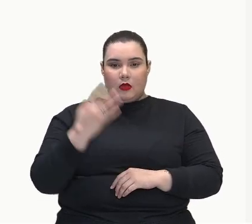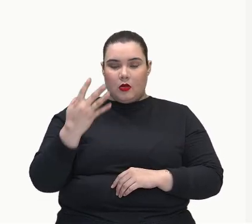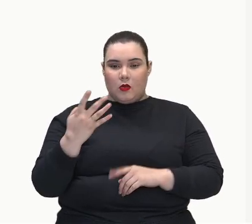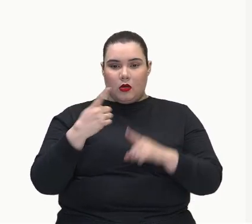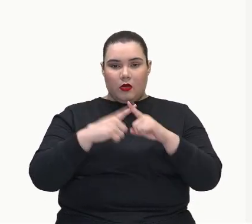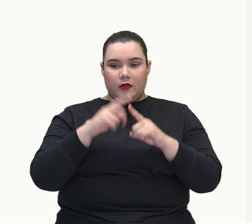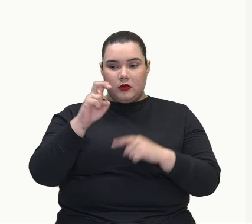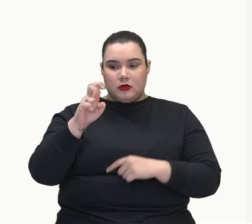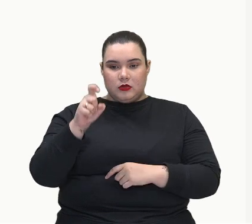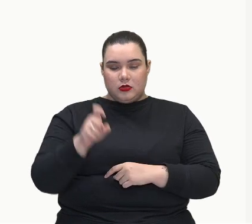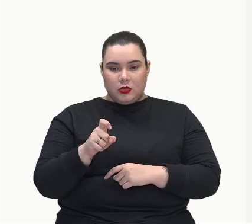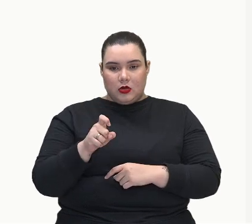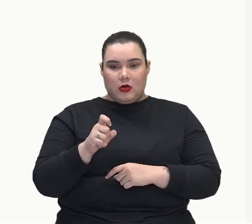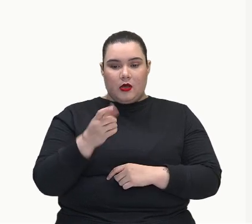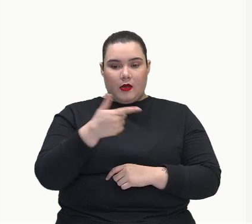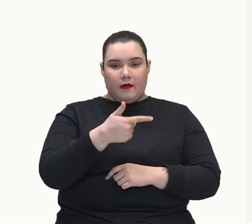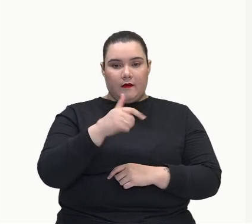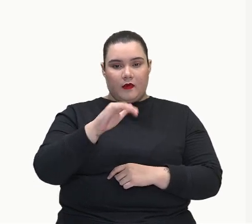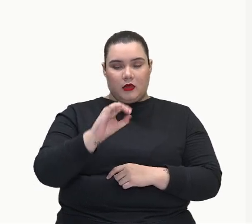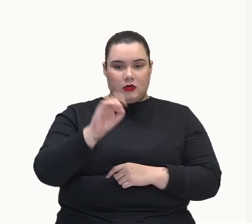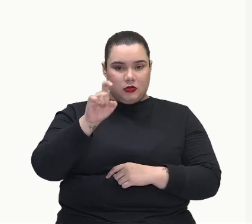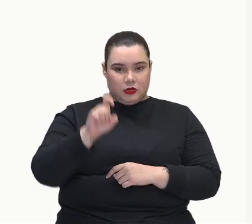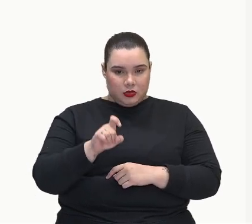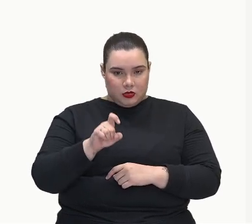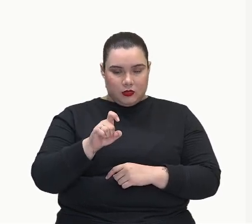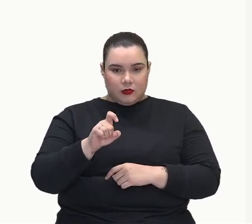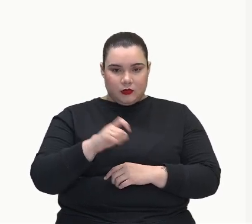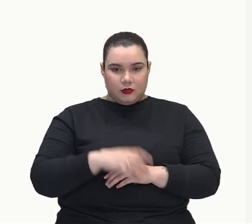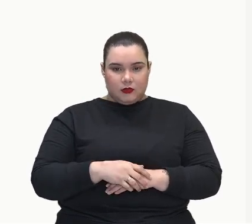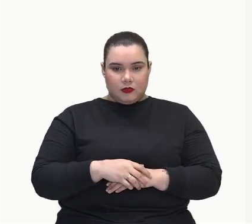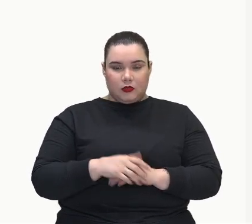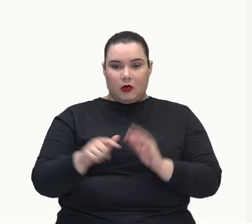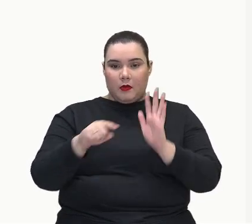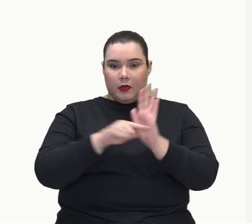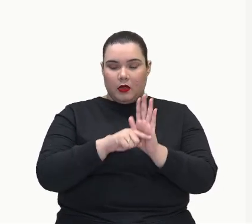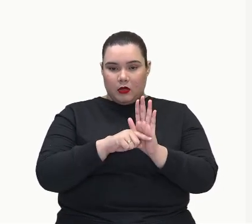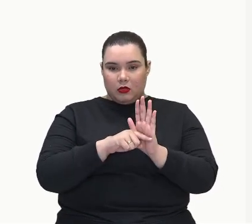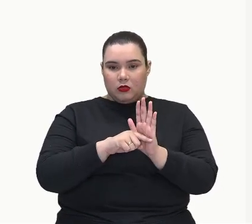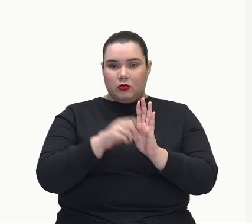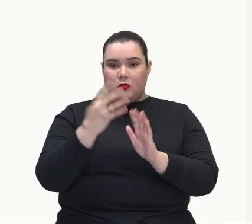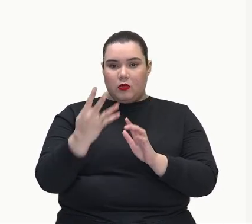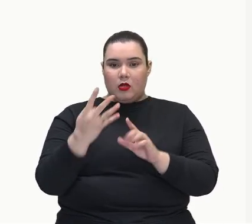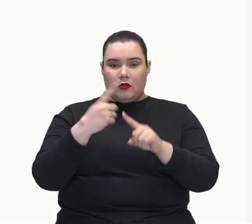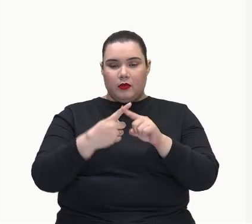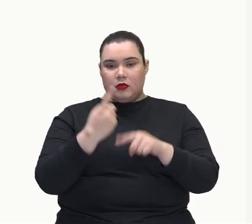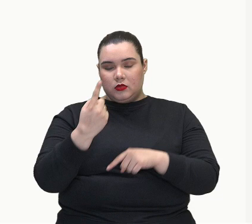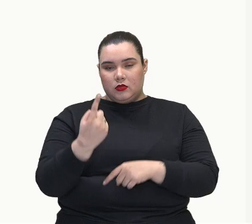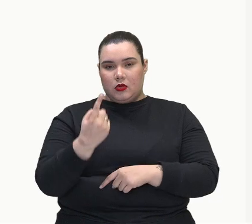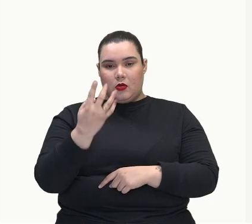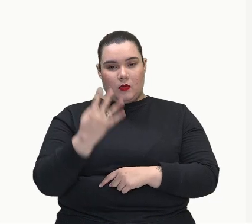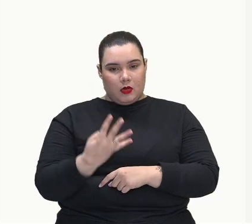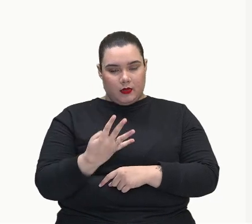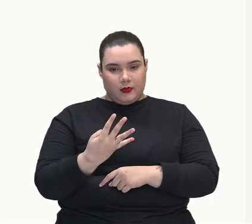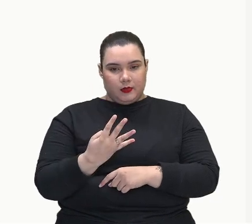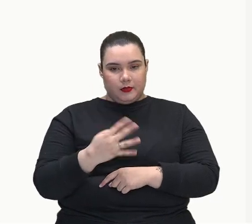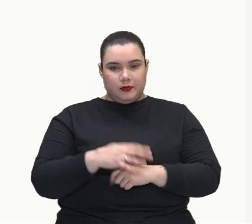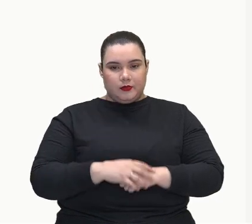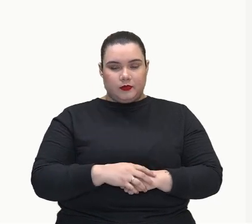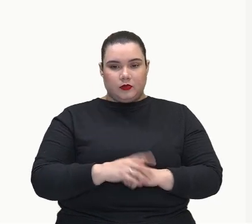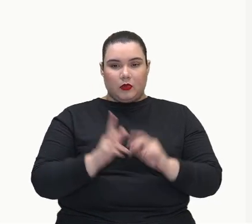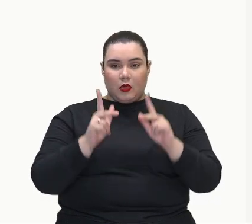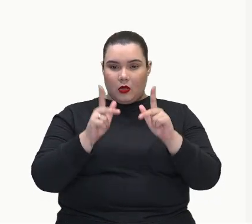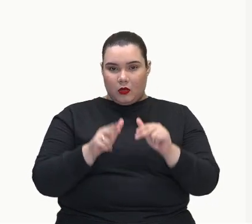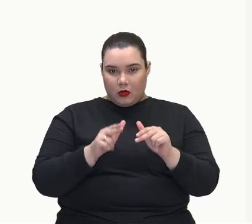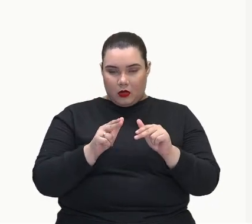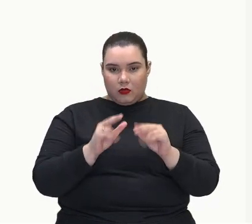vezes 5x é 20x, menos 4 vezes 1, que é 4,